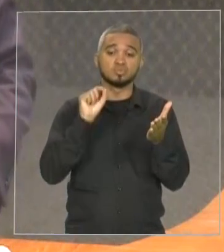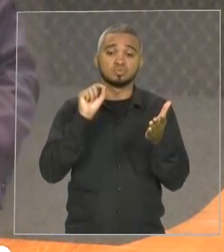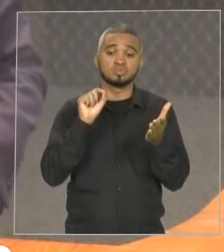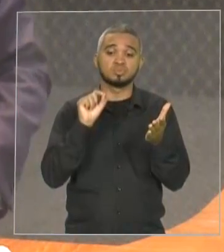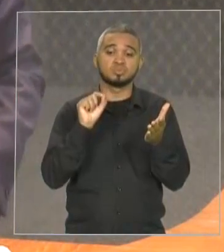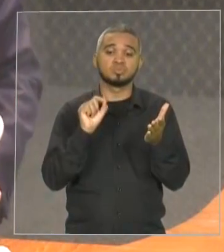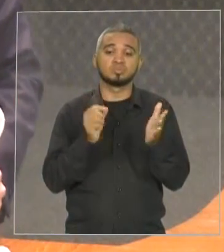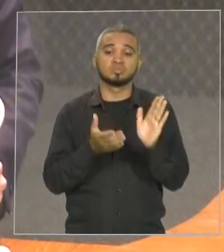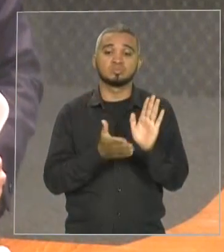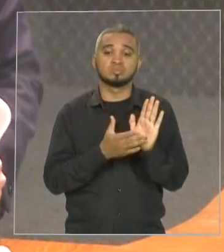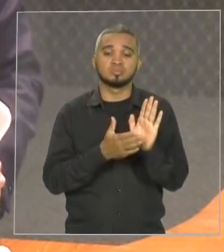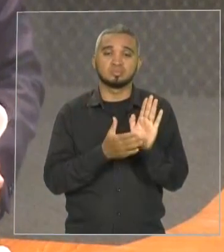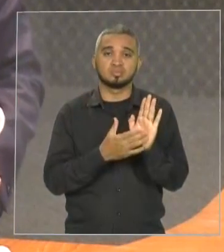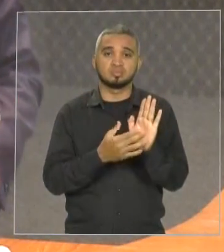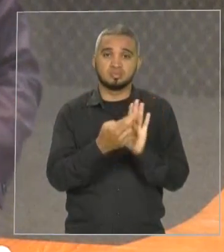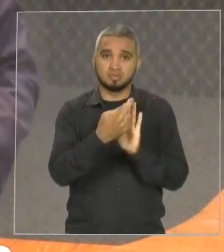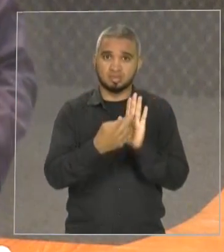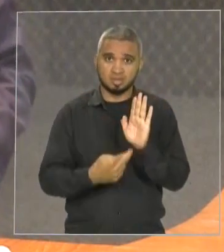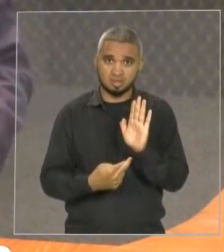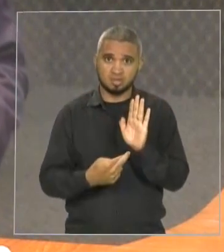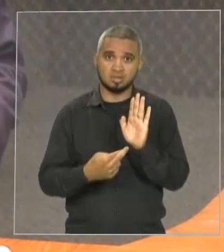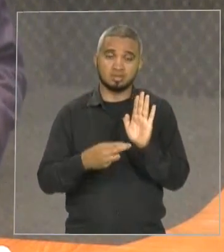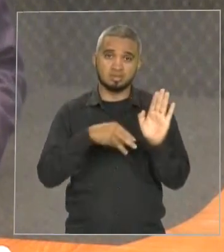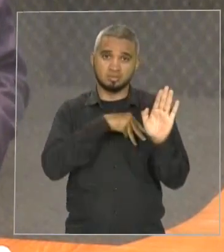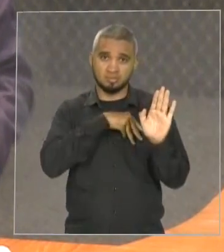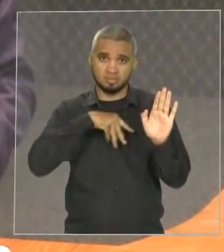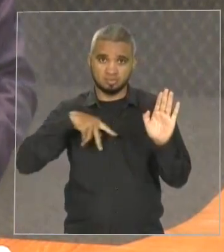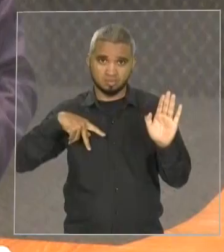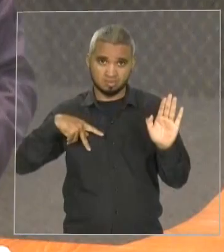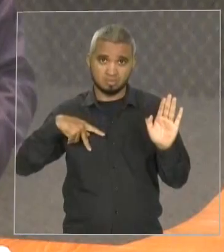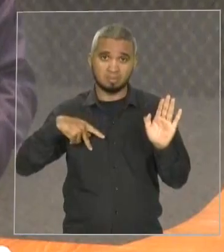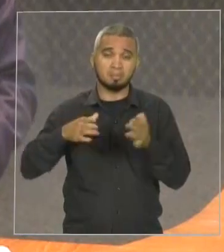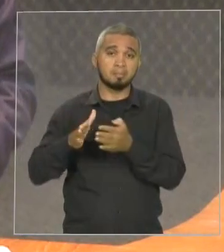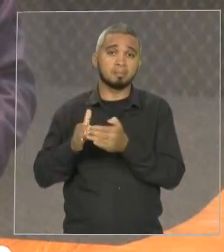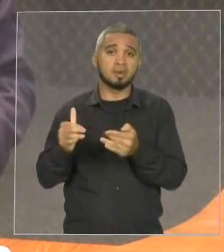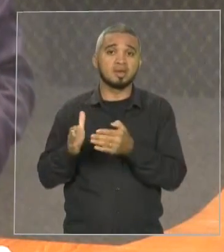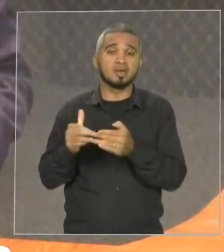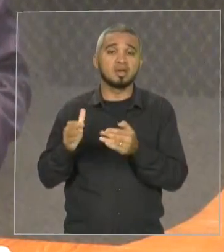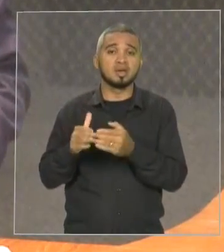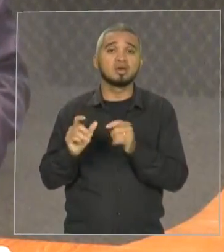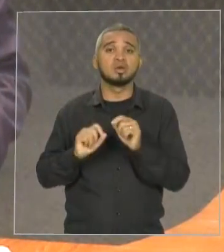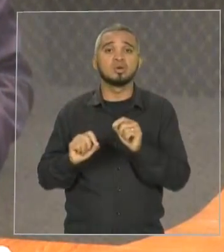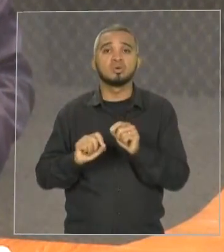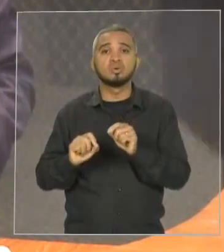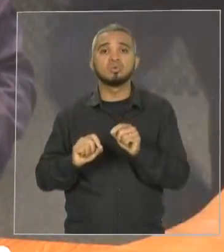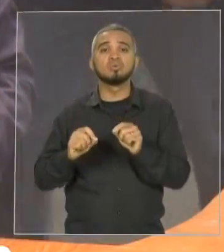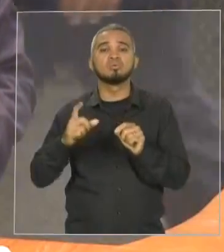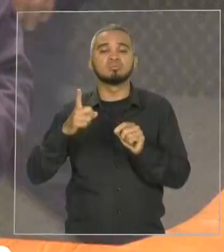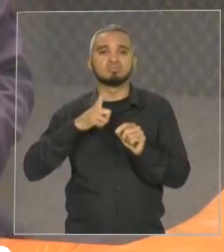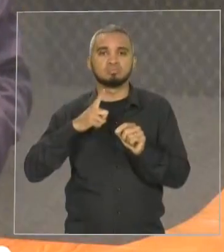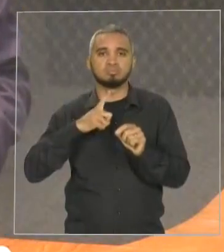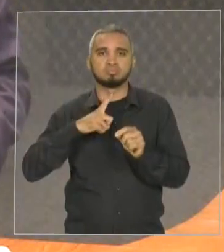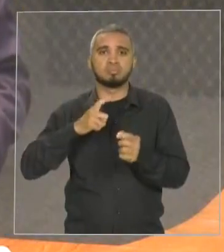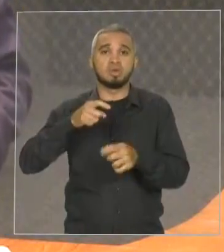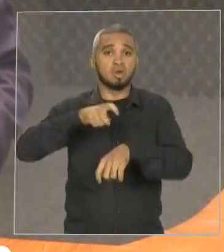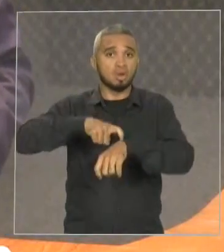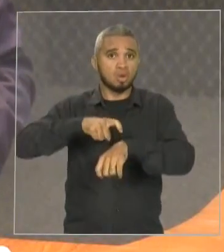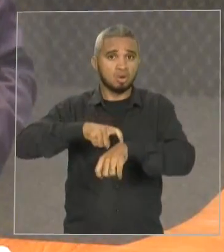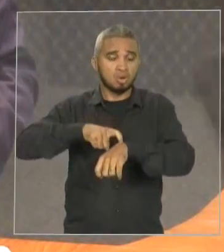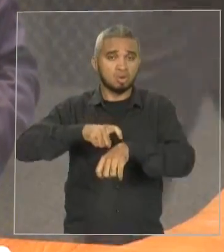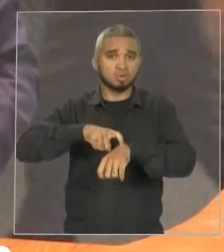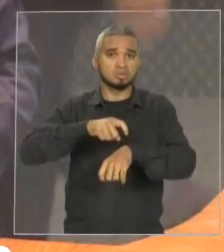Esse relatório do Ministério Público de Contas pede a concessão de medida cautelar nos termos do artigo